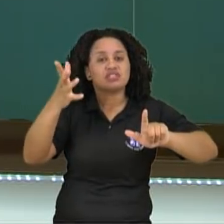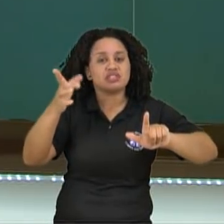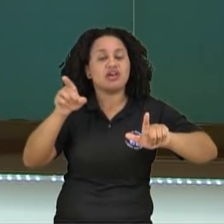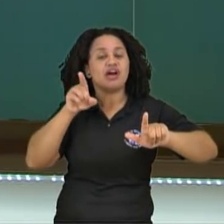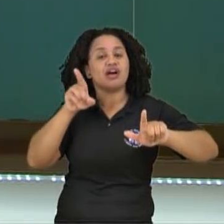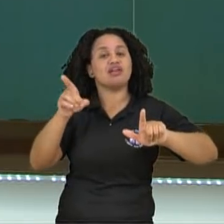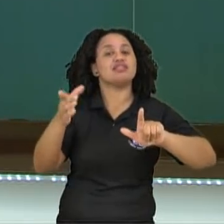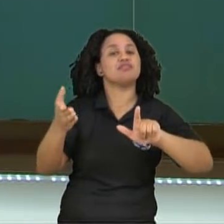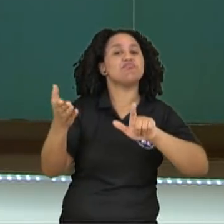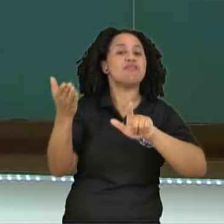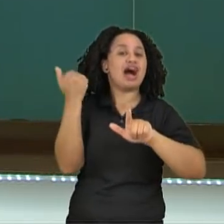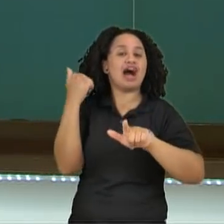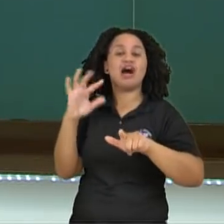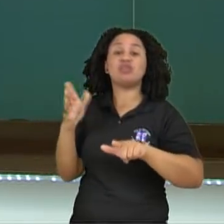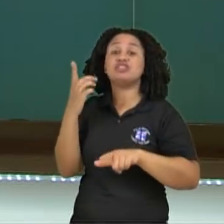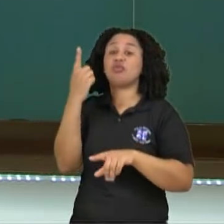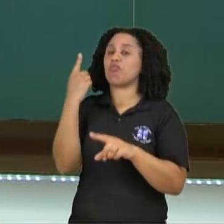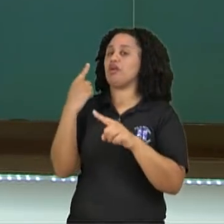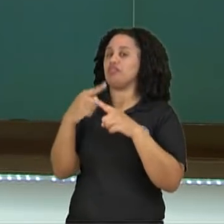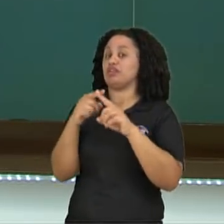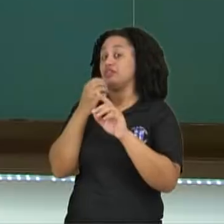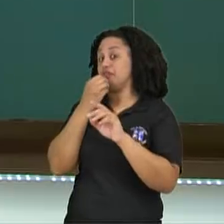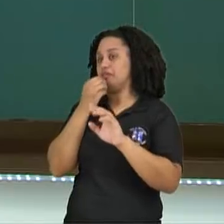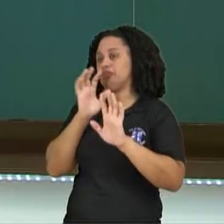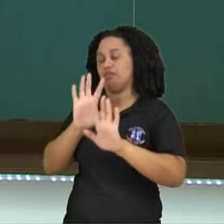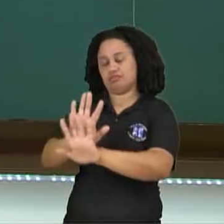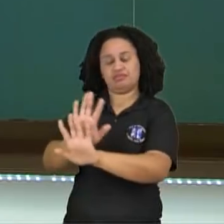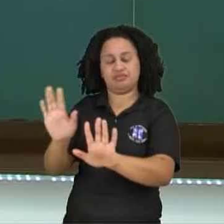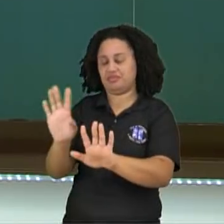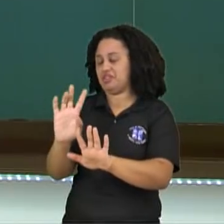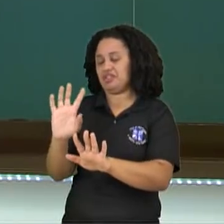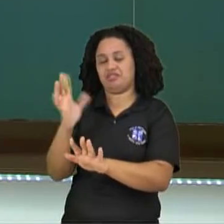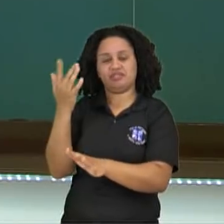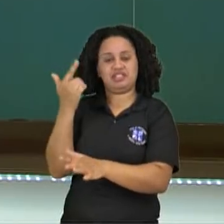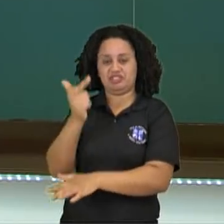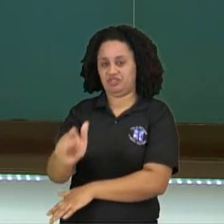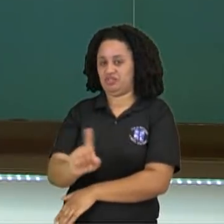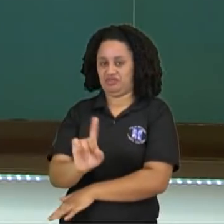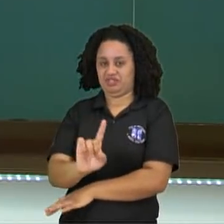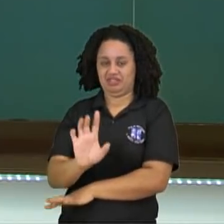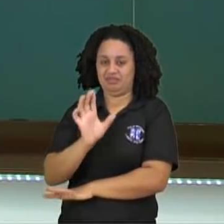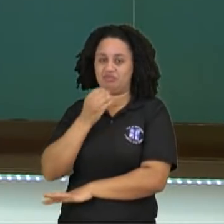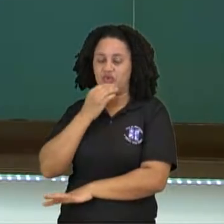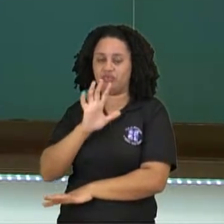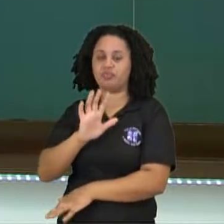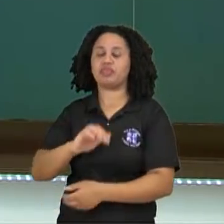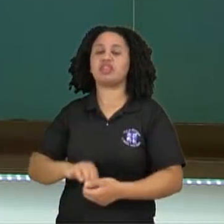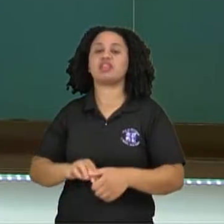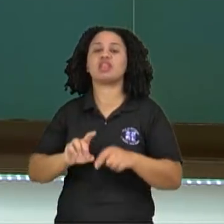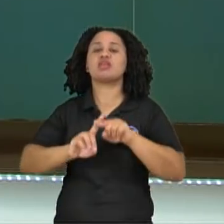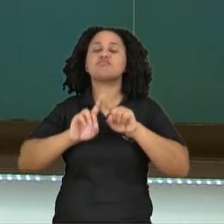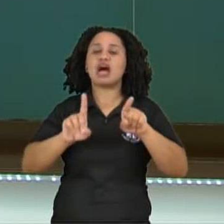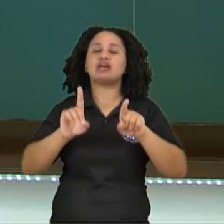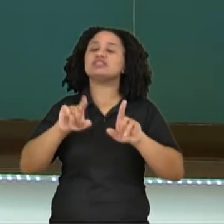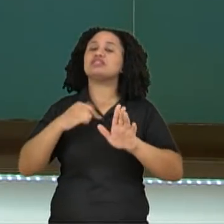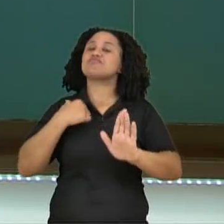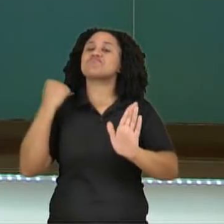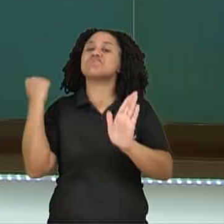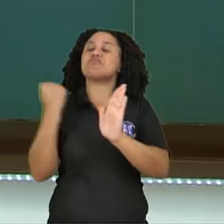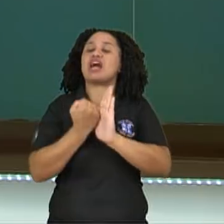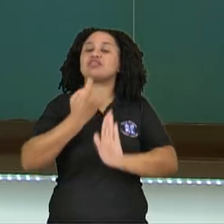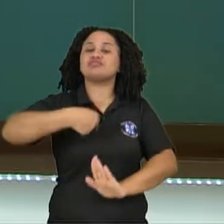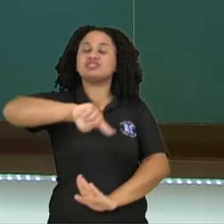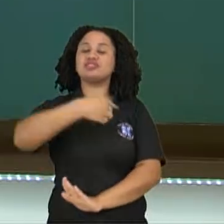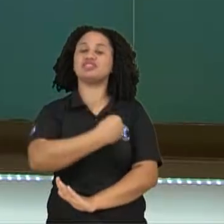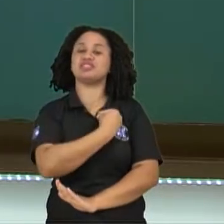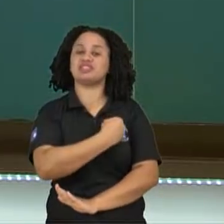só. Que bom, né? Menos mal, né? Não é que bom, menos mal que só aconteceu uma vez. Mas ele marcou a nossa vida como uma